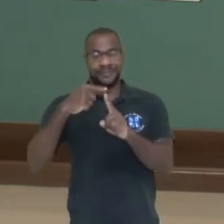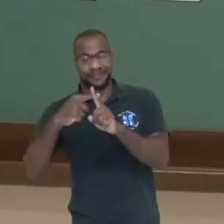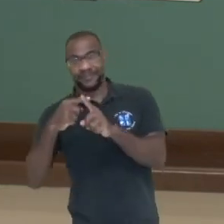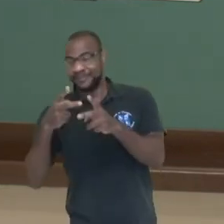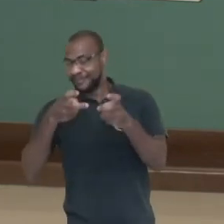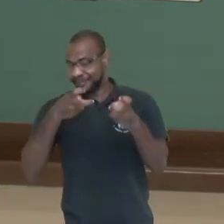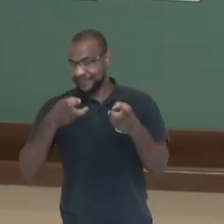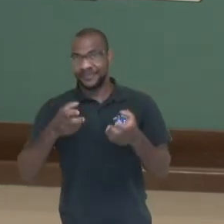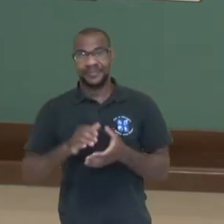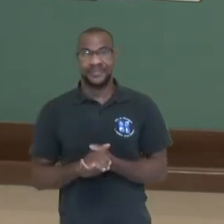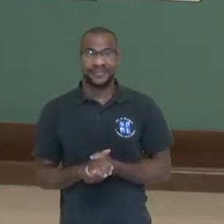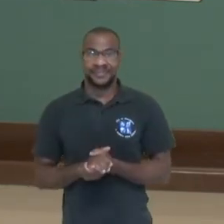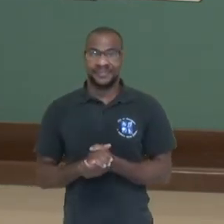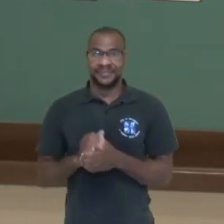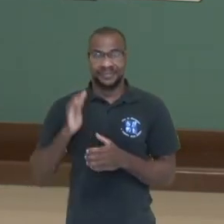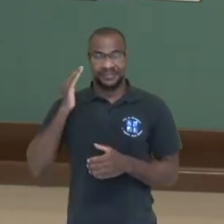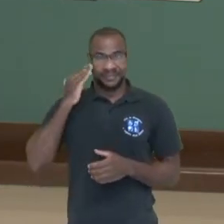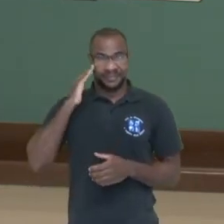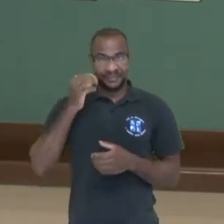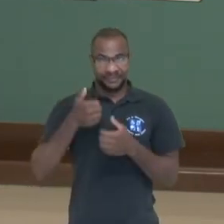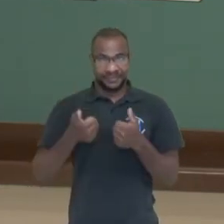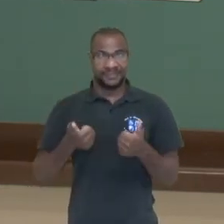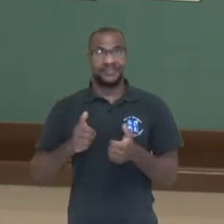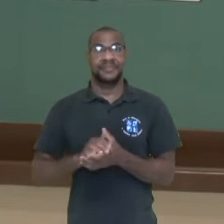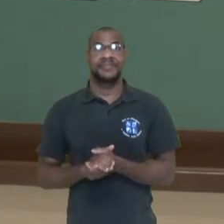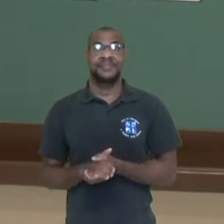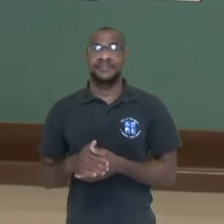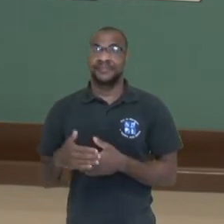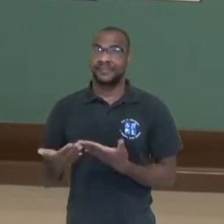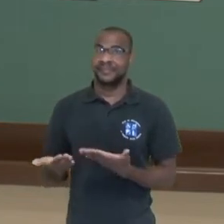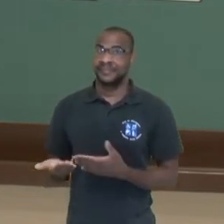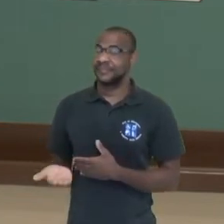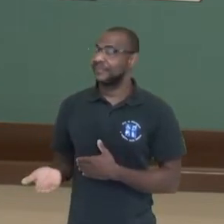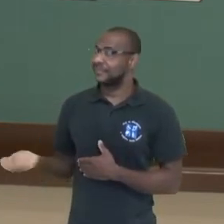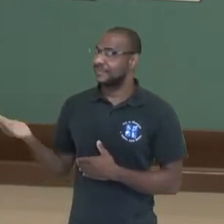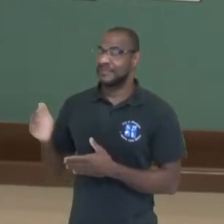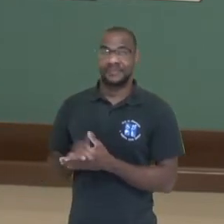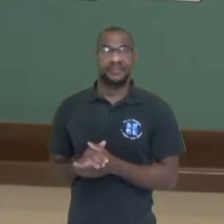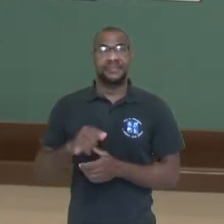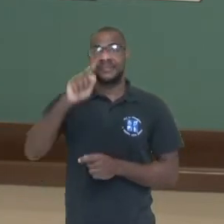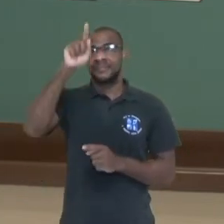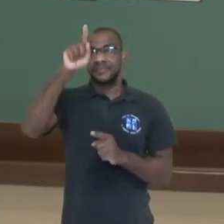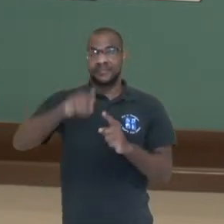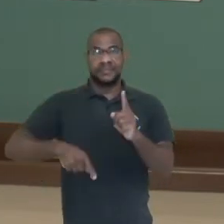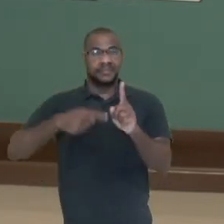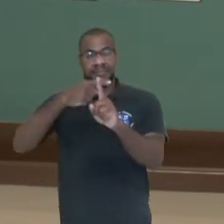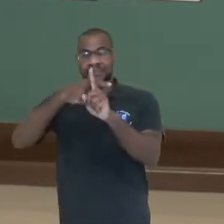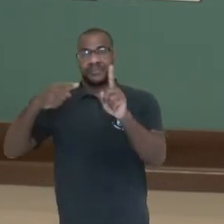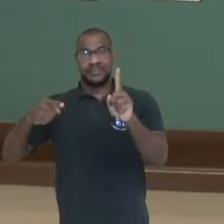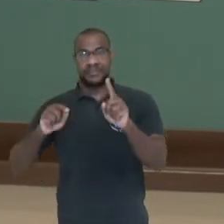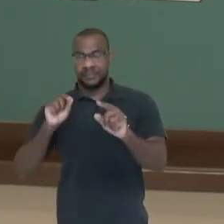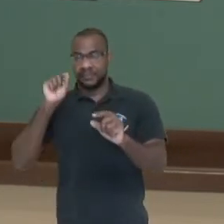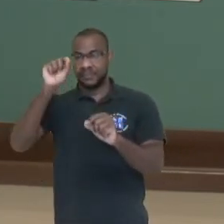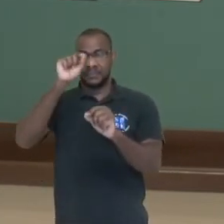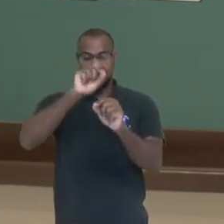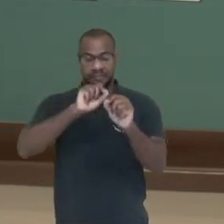Ok? Deu? Deu, né? Plano cartesiano. Então, os pontos que se localizam,